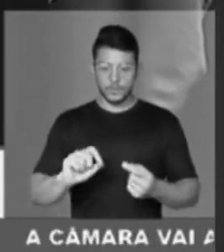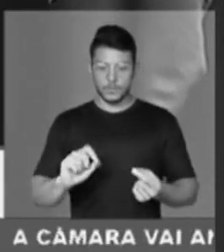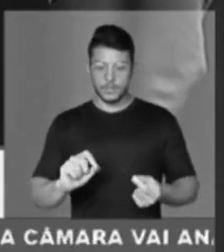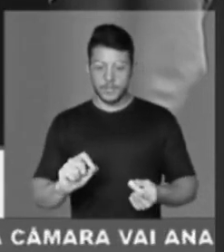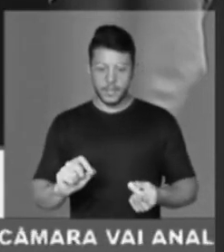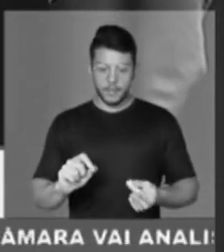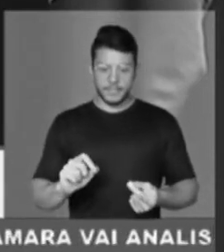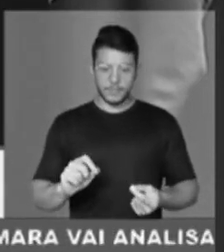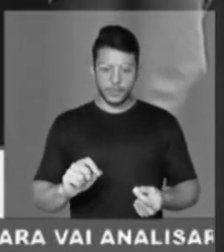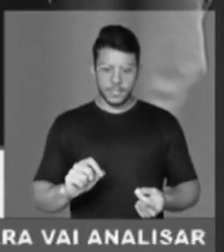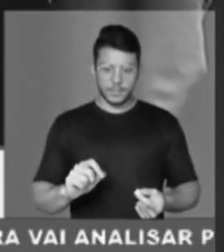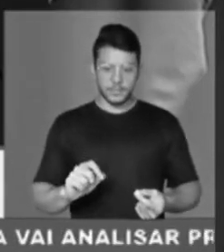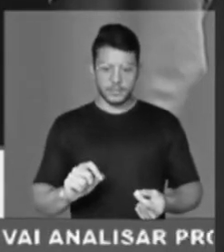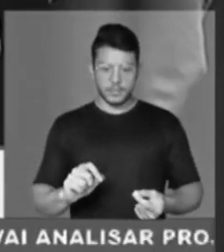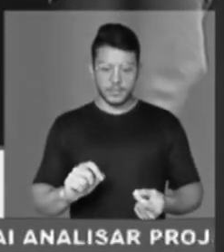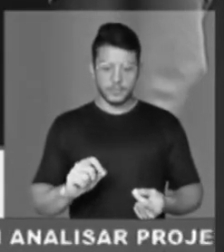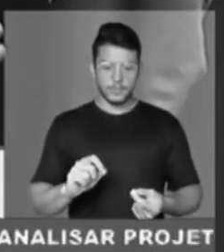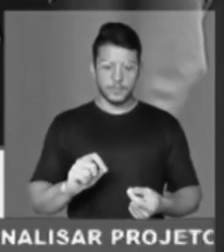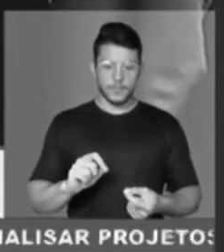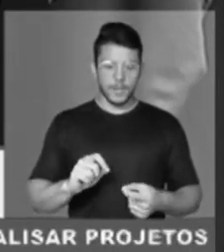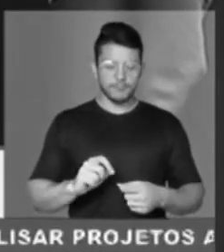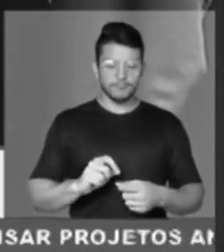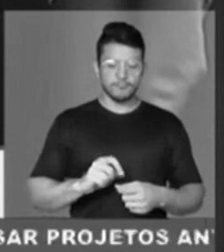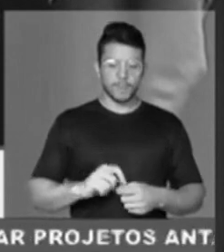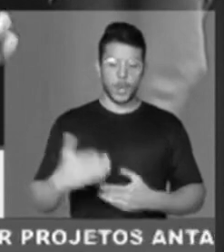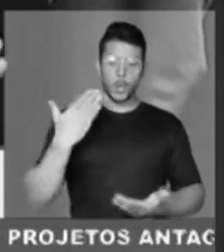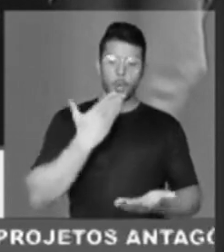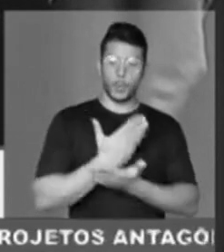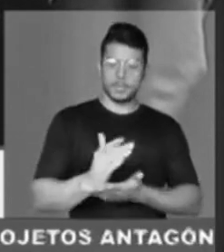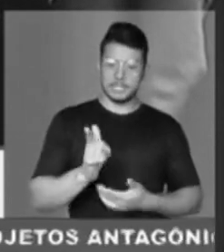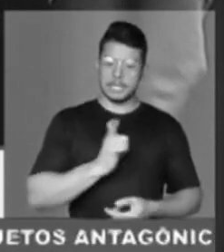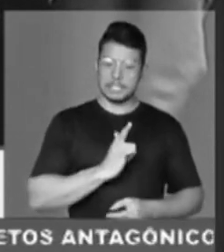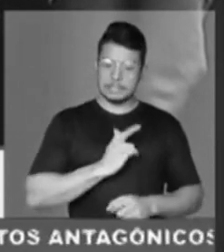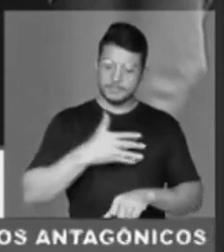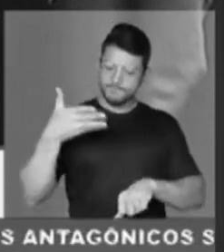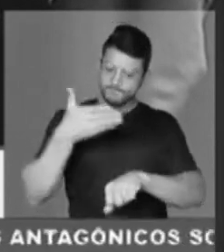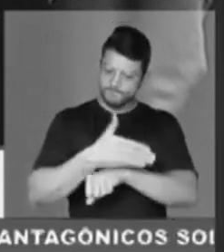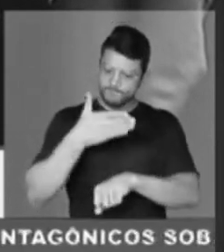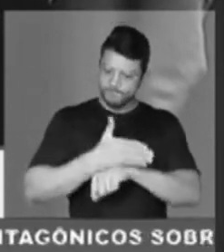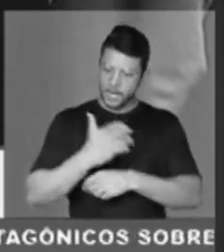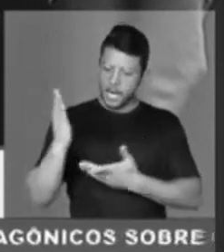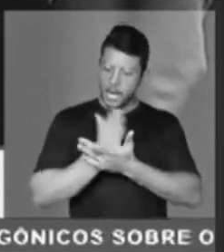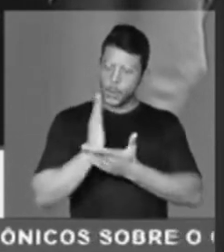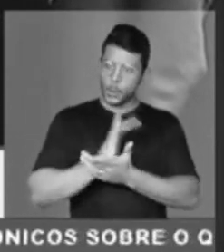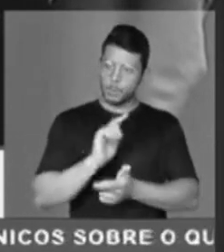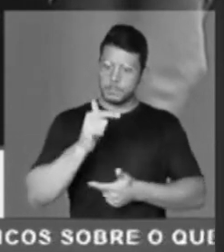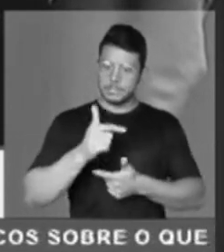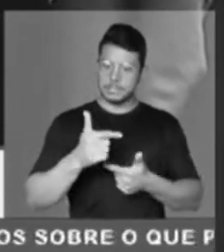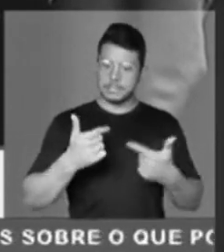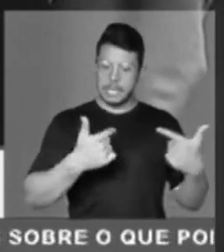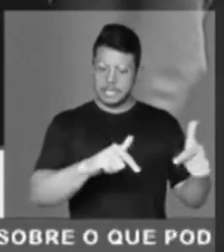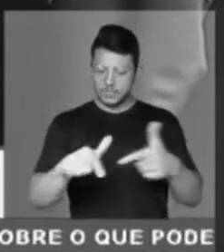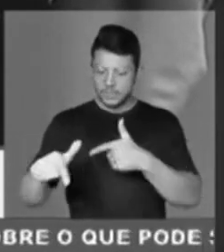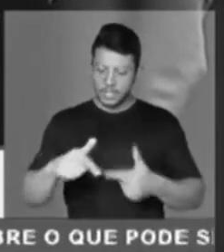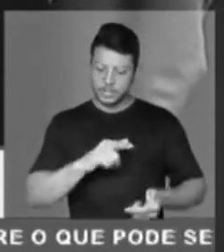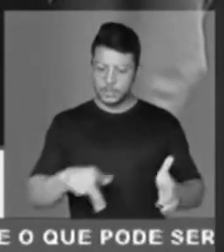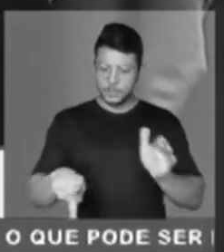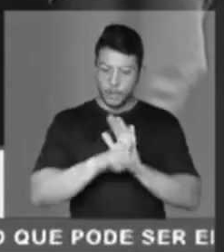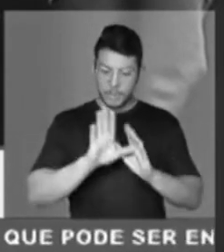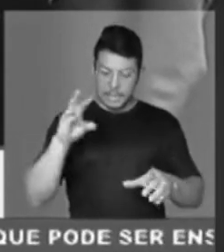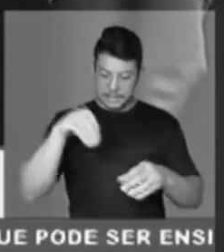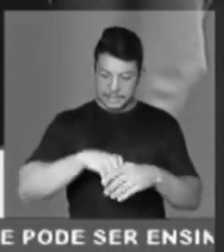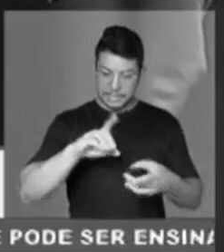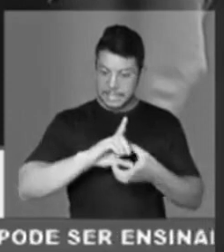imiscuir-se em atividades que dentro de uma democracia devem ser